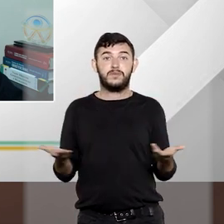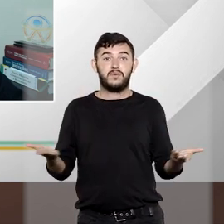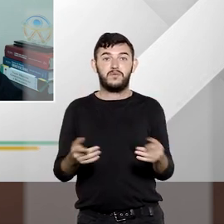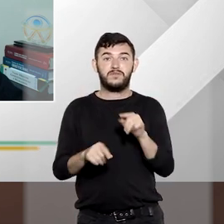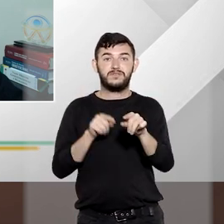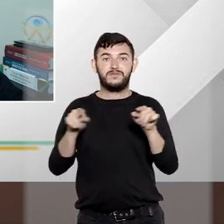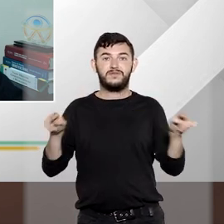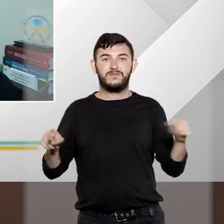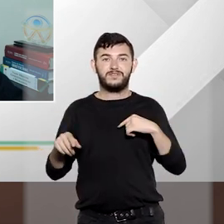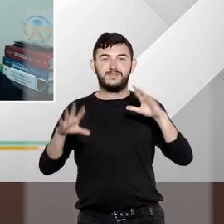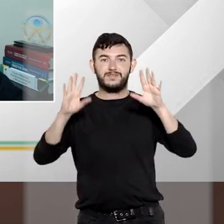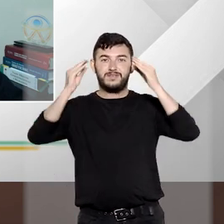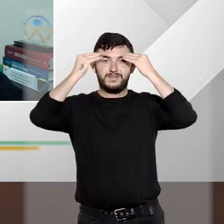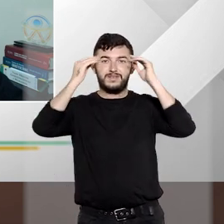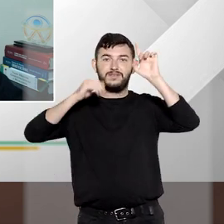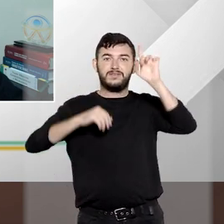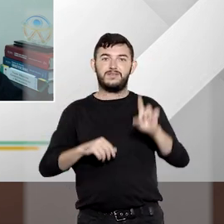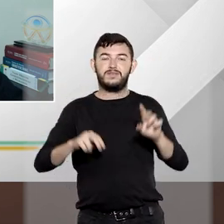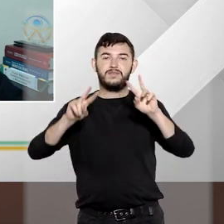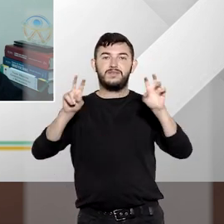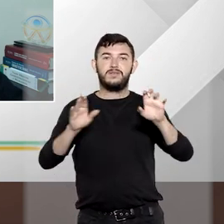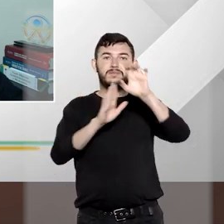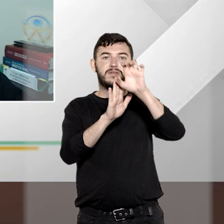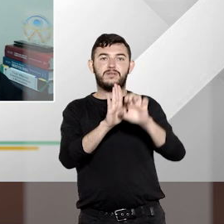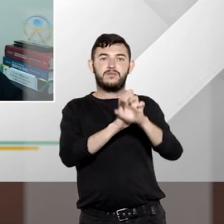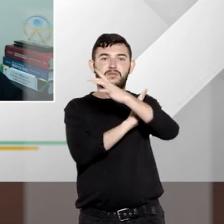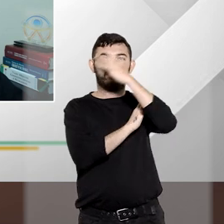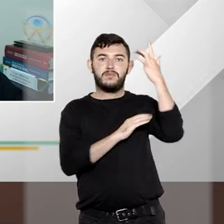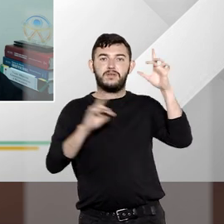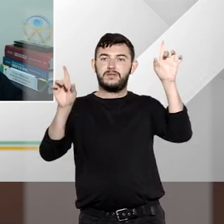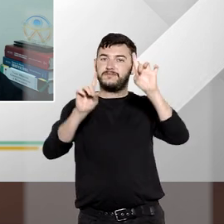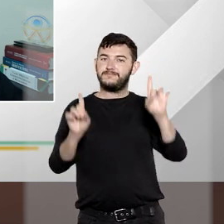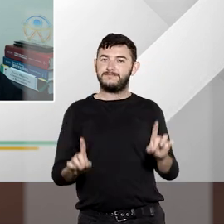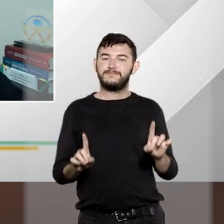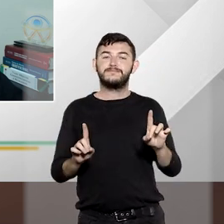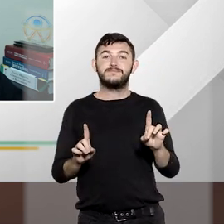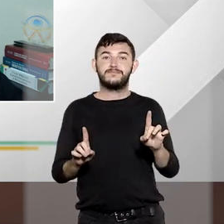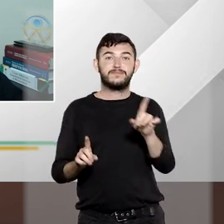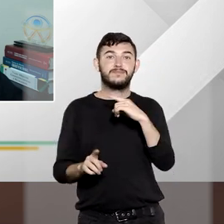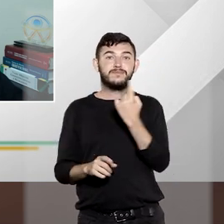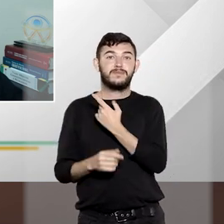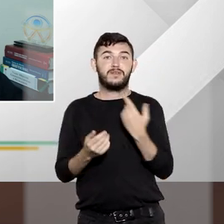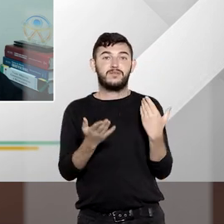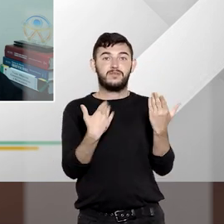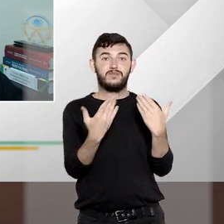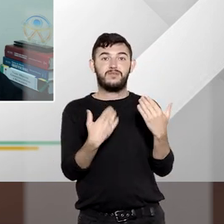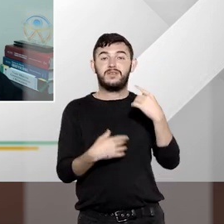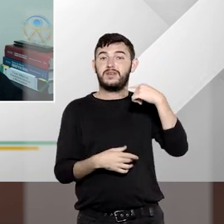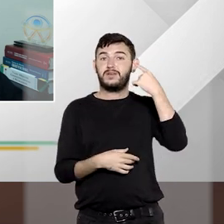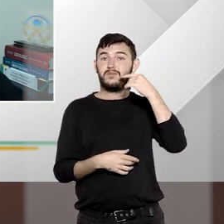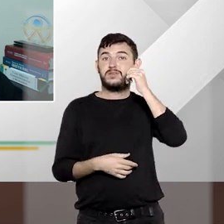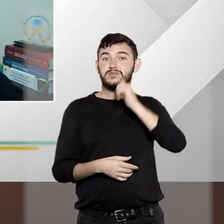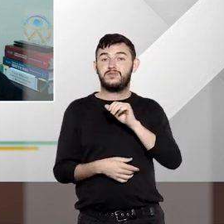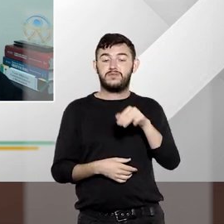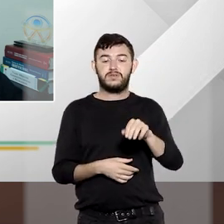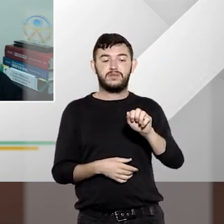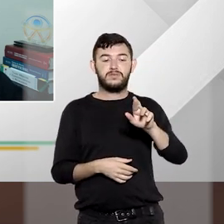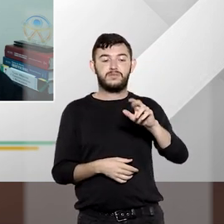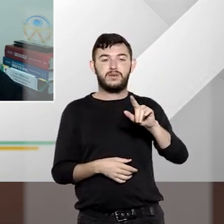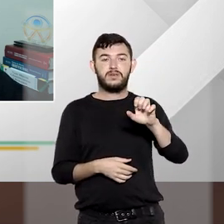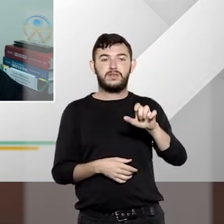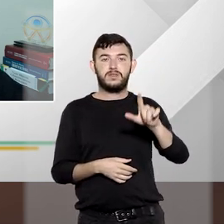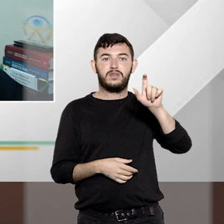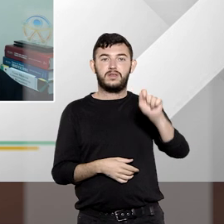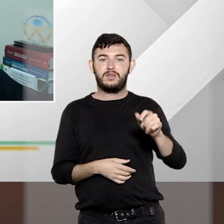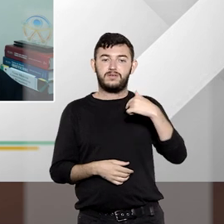você entendeu direito sobre o Estatuto da Pessoa com Deficiência. Nós conversamos com a advogada Marcela Furst,